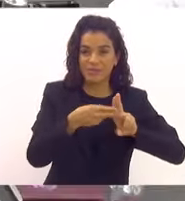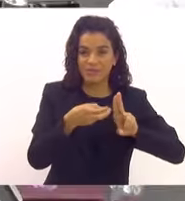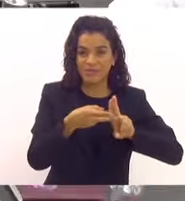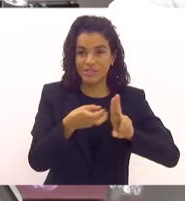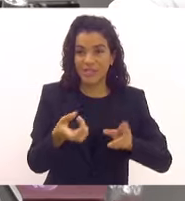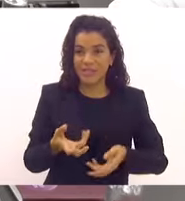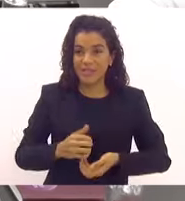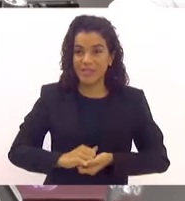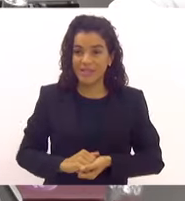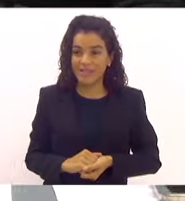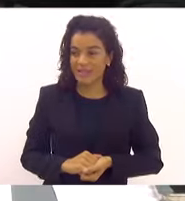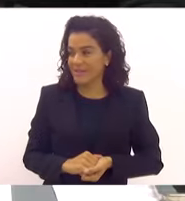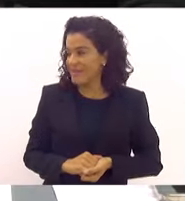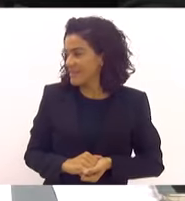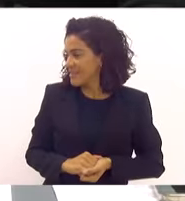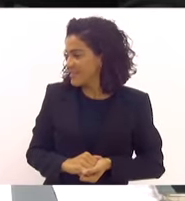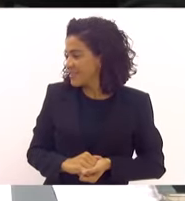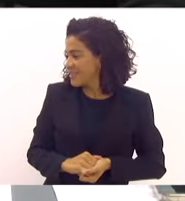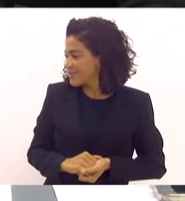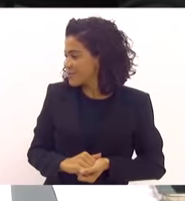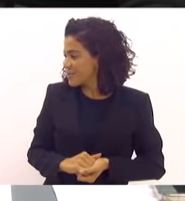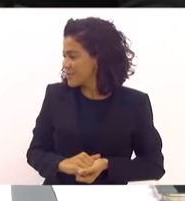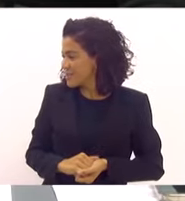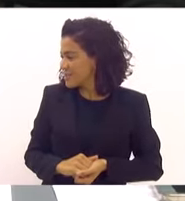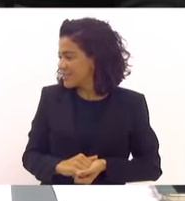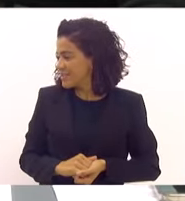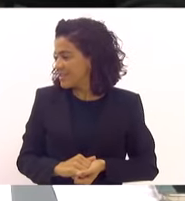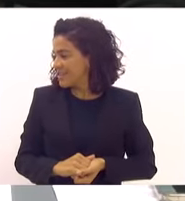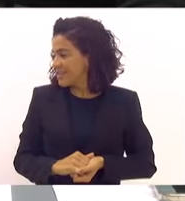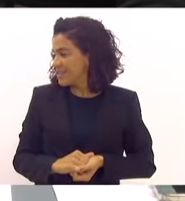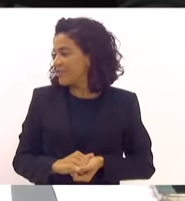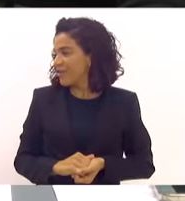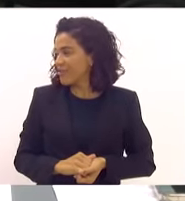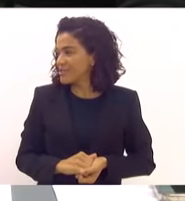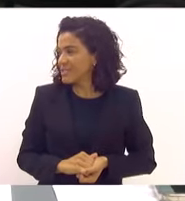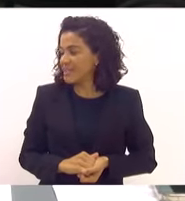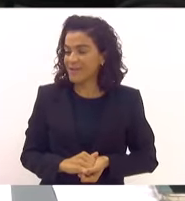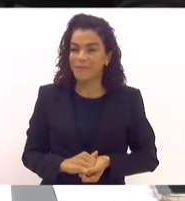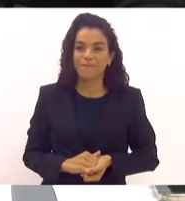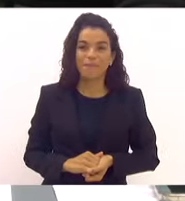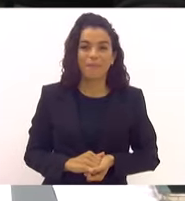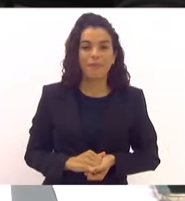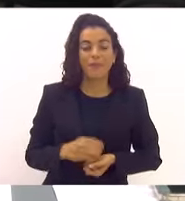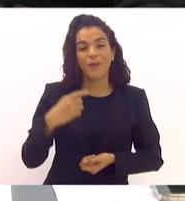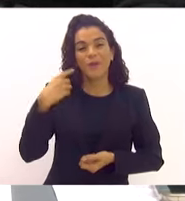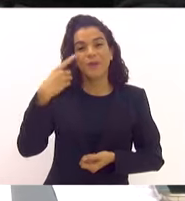Presidente. Eu queria abrir a divergência também com o deputado